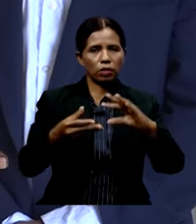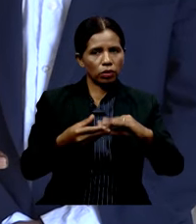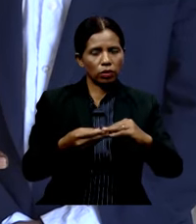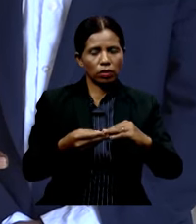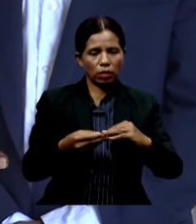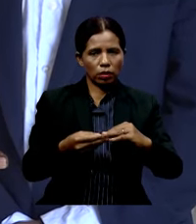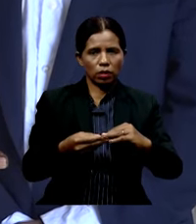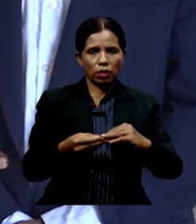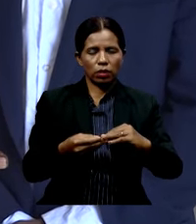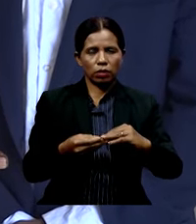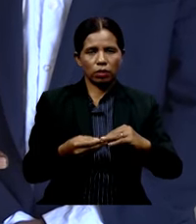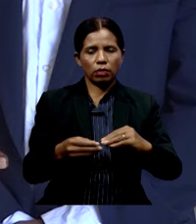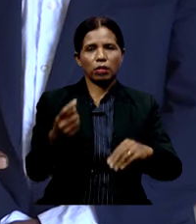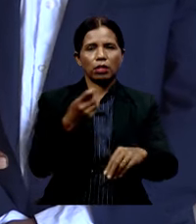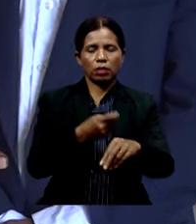durante